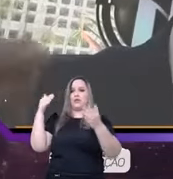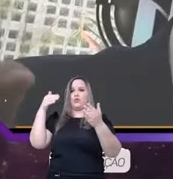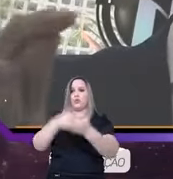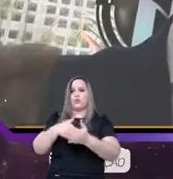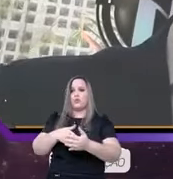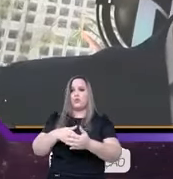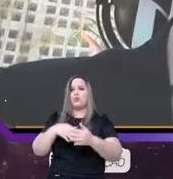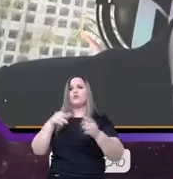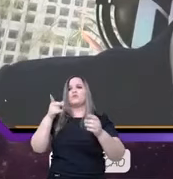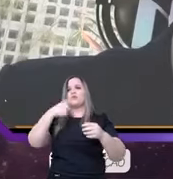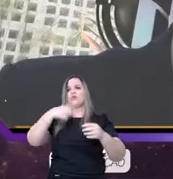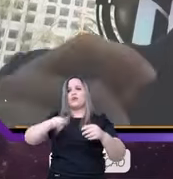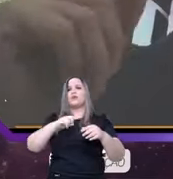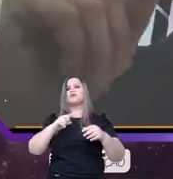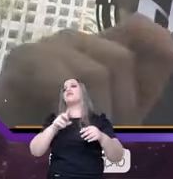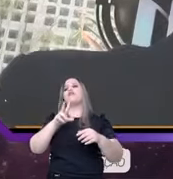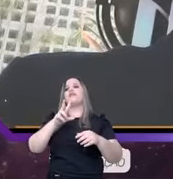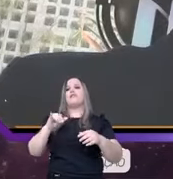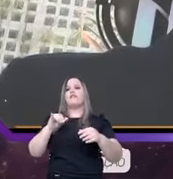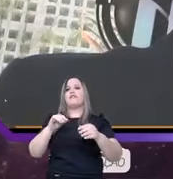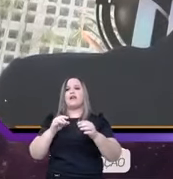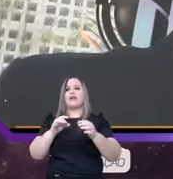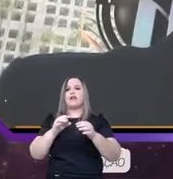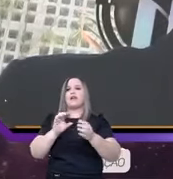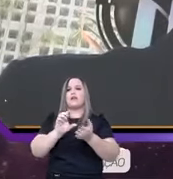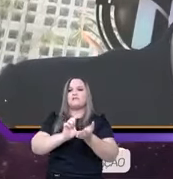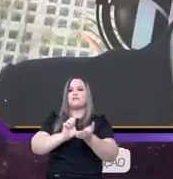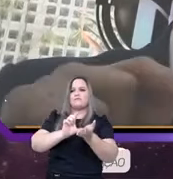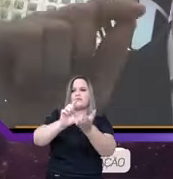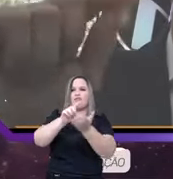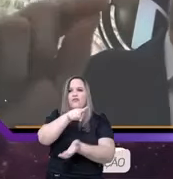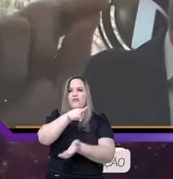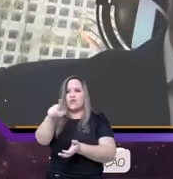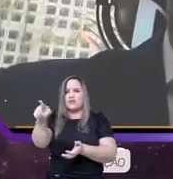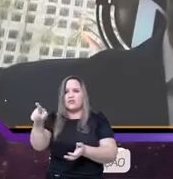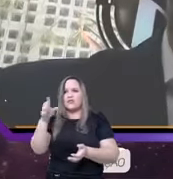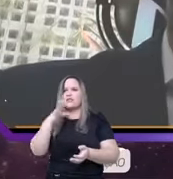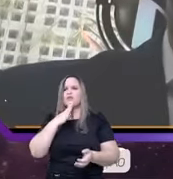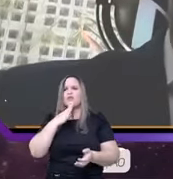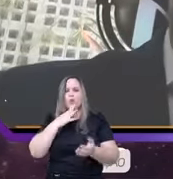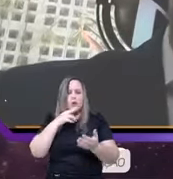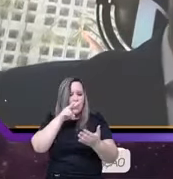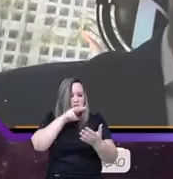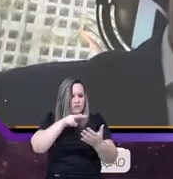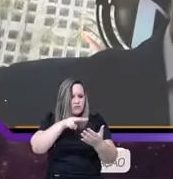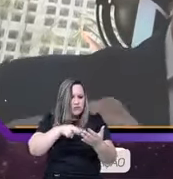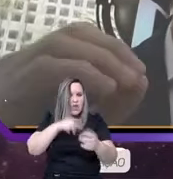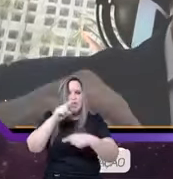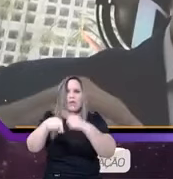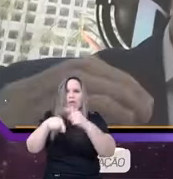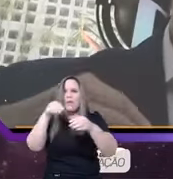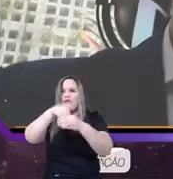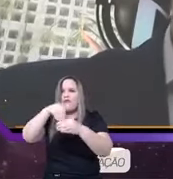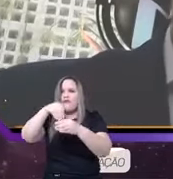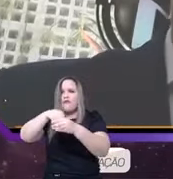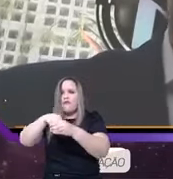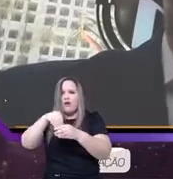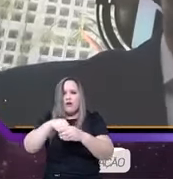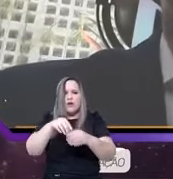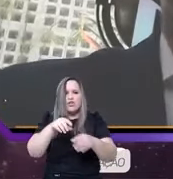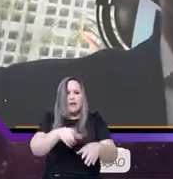ferramenta para que os senhores jurados conheçam as iniciativas e votem nas iniciativas. As